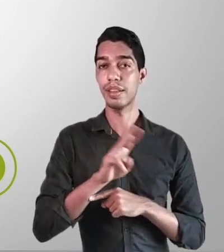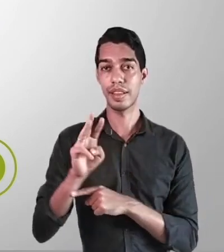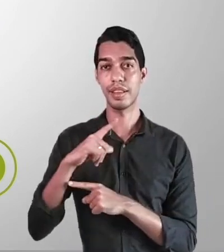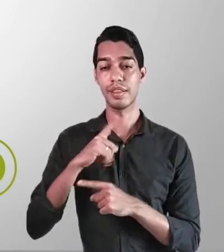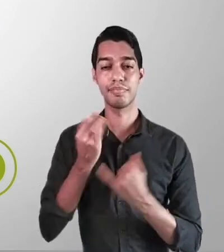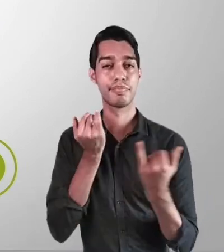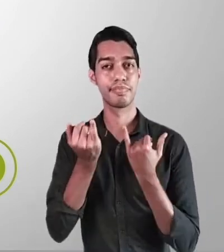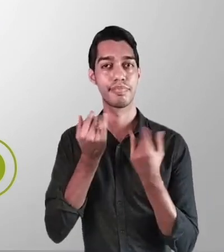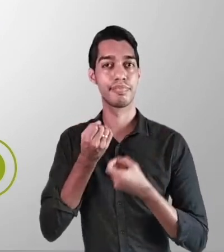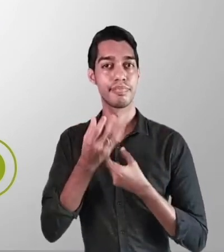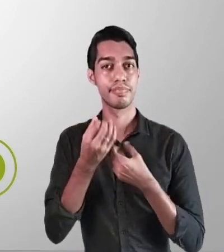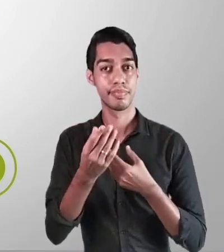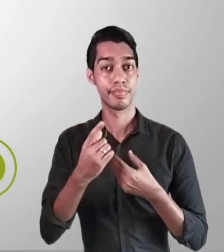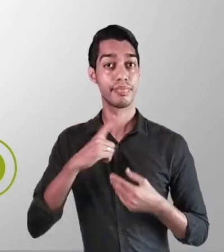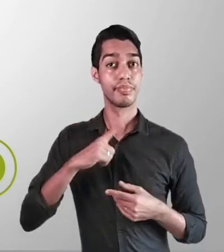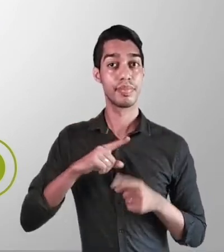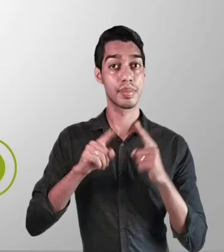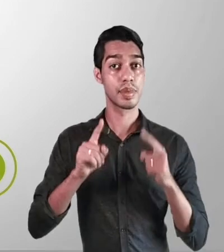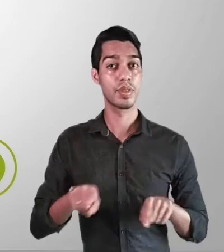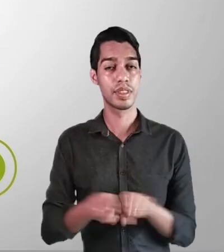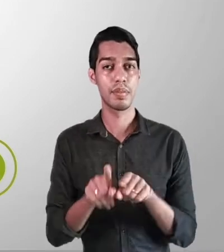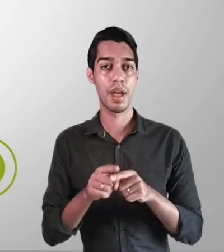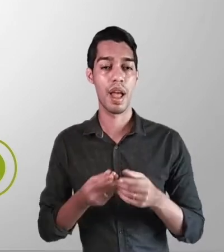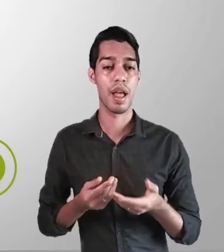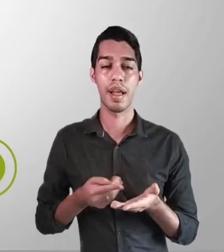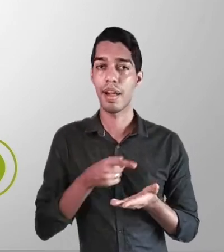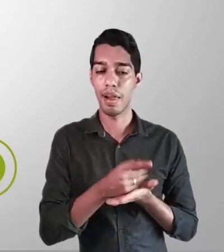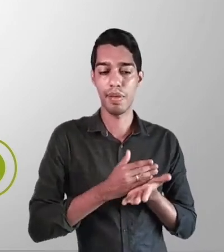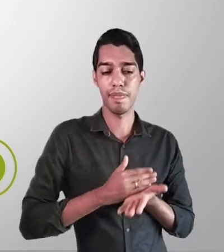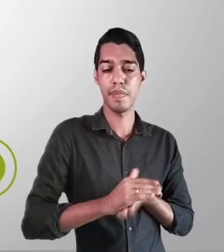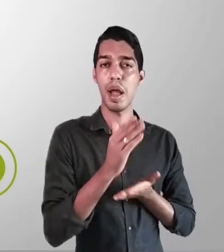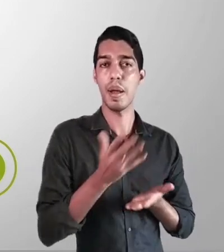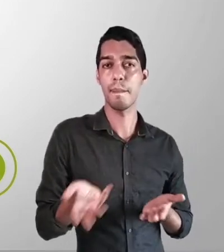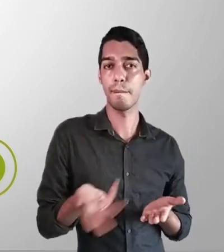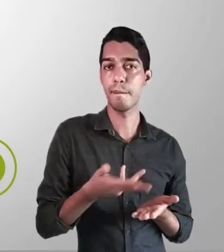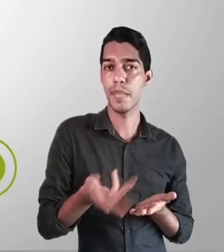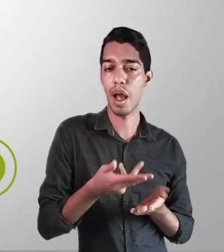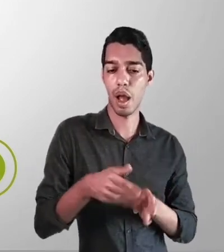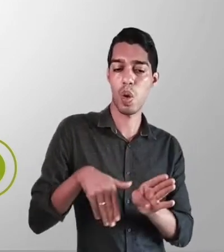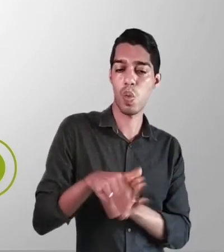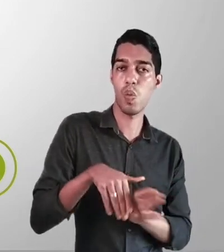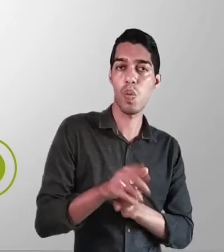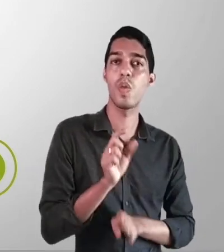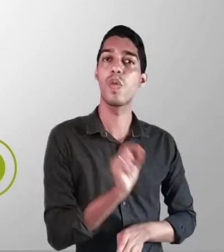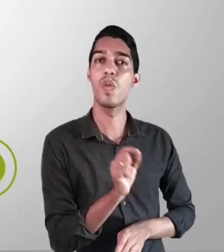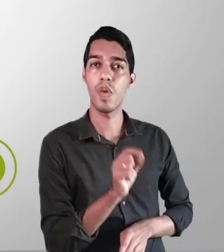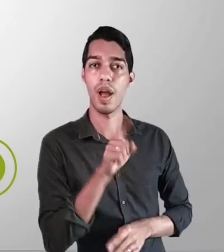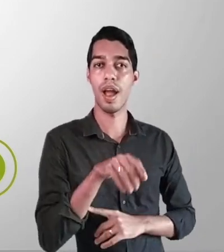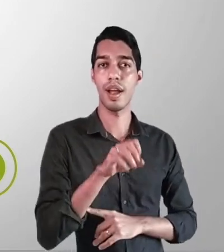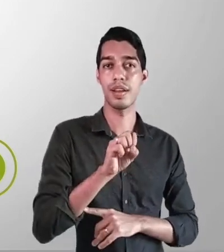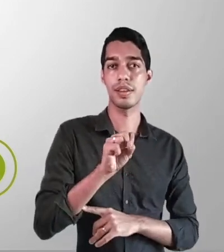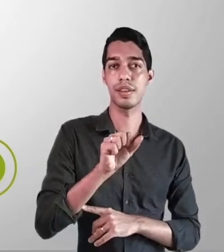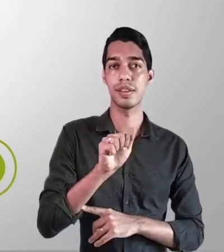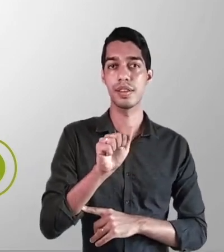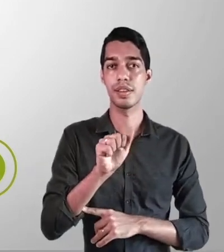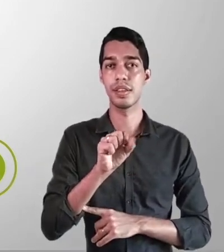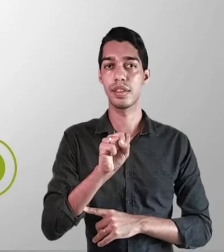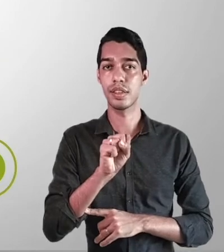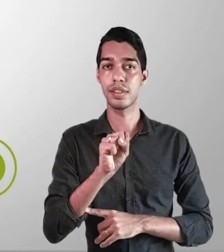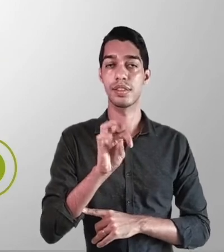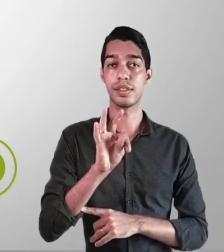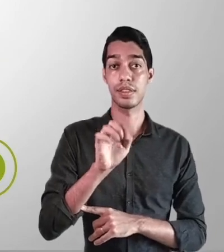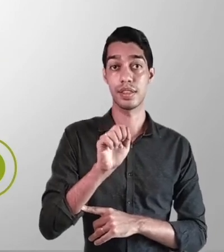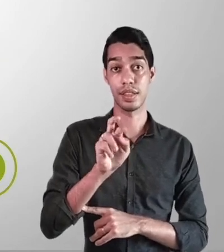programa inédito de aceleração de startups, com mentorias, com workshops, com aportes financeiros. Essa